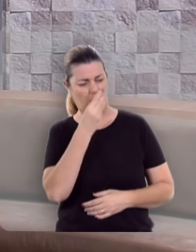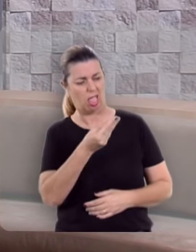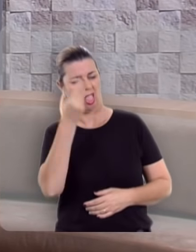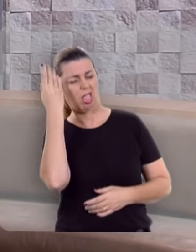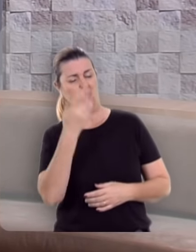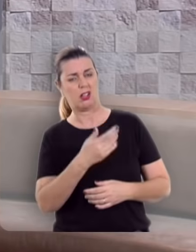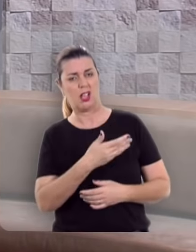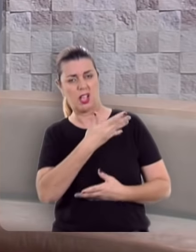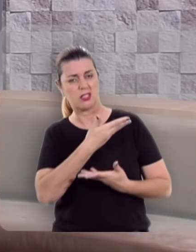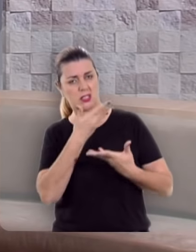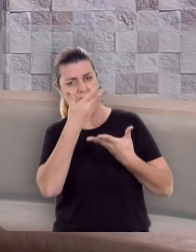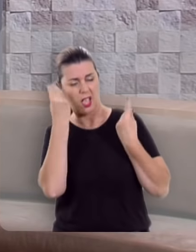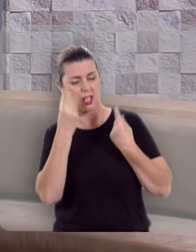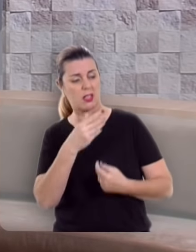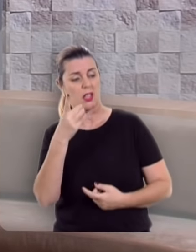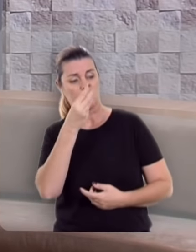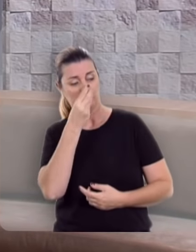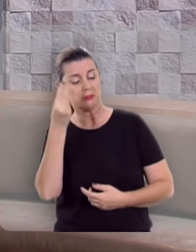de lado